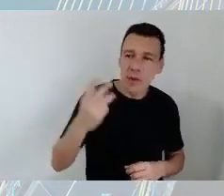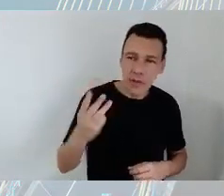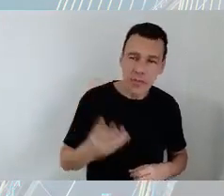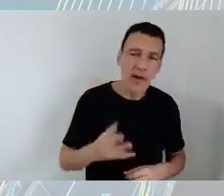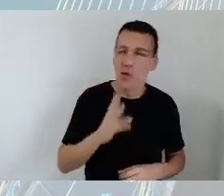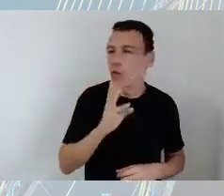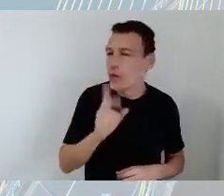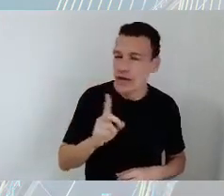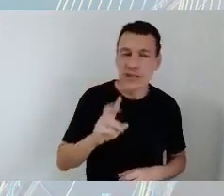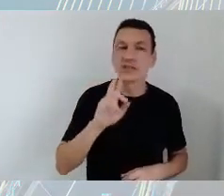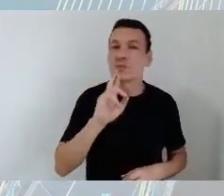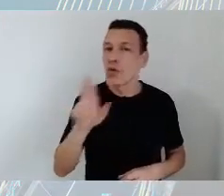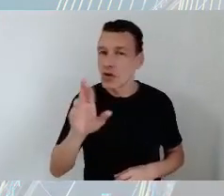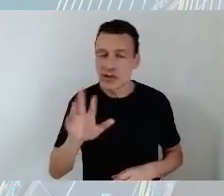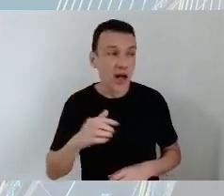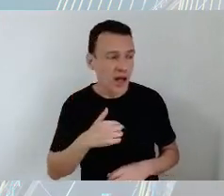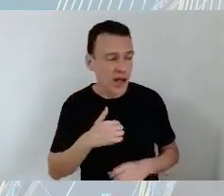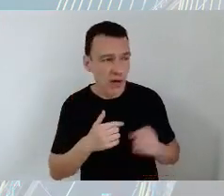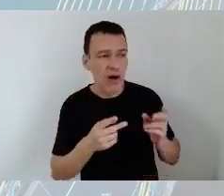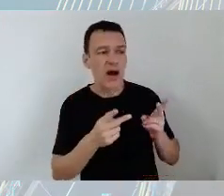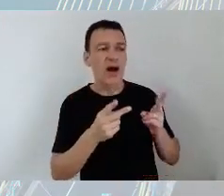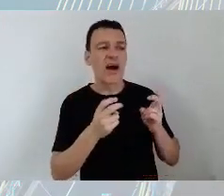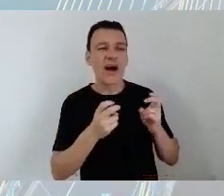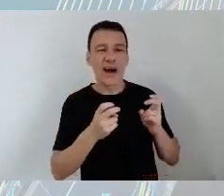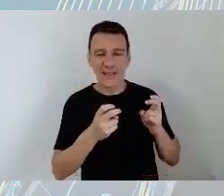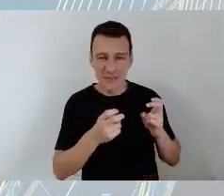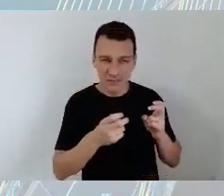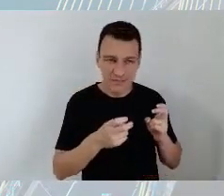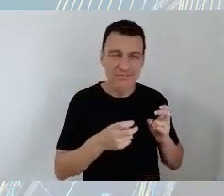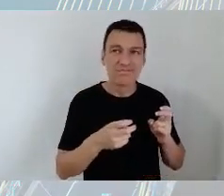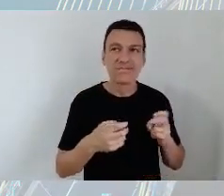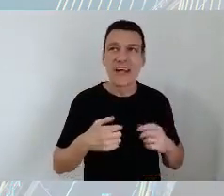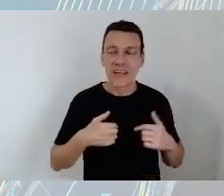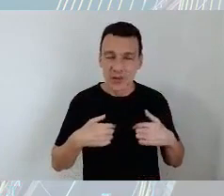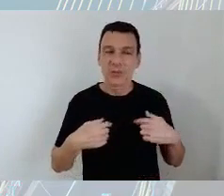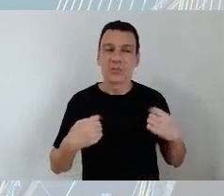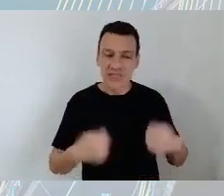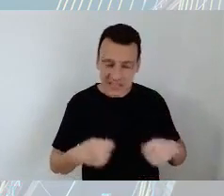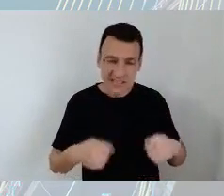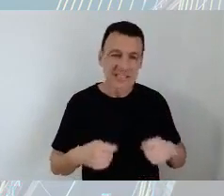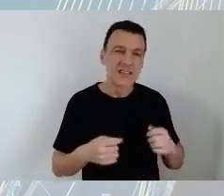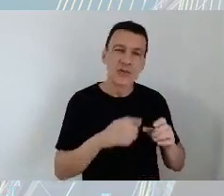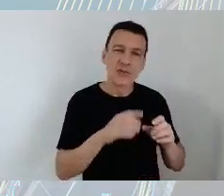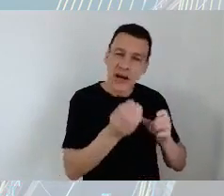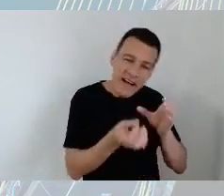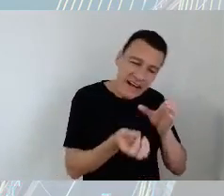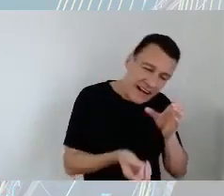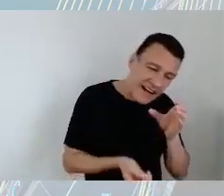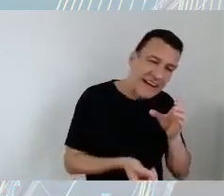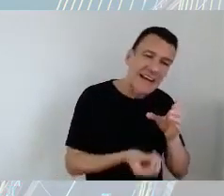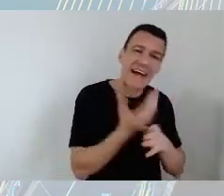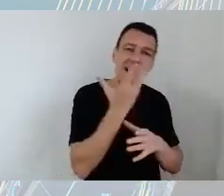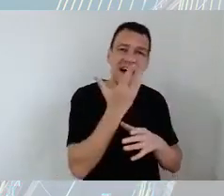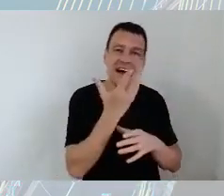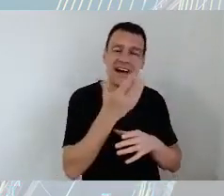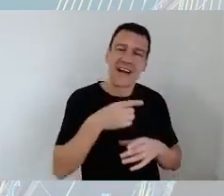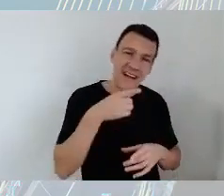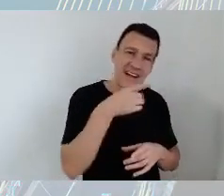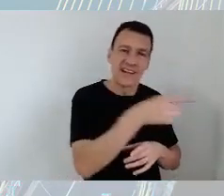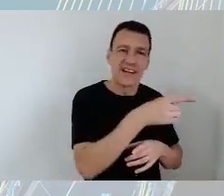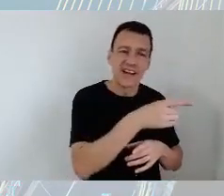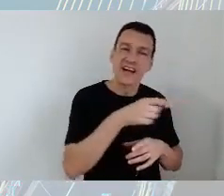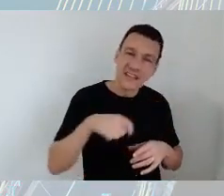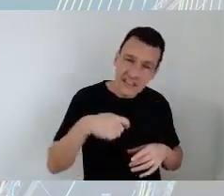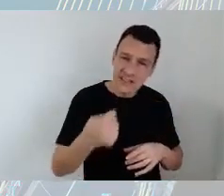que eu tenho que criar algum outro elemento dentro dessa instrução que eu defino como ele aprende a priorizar os